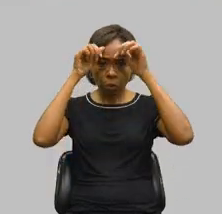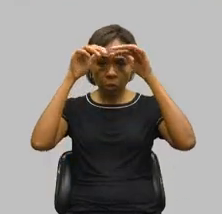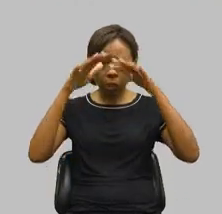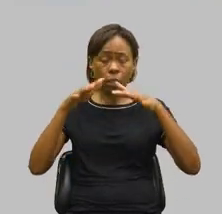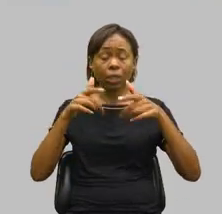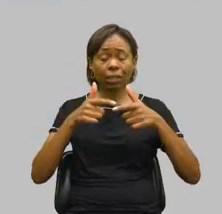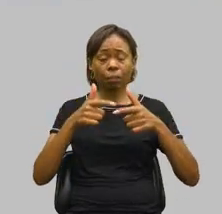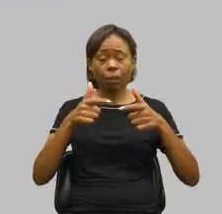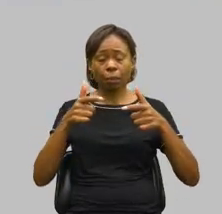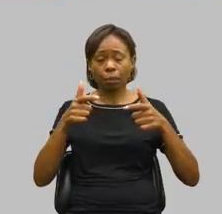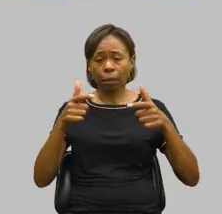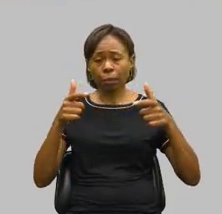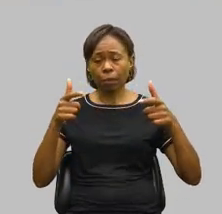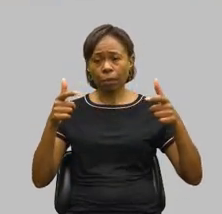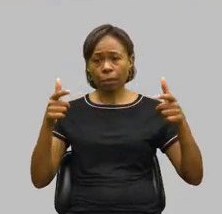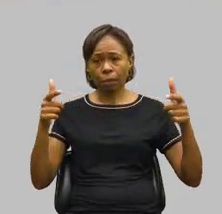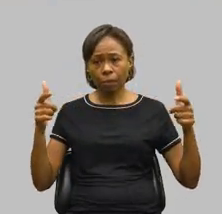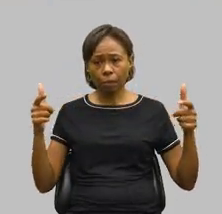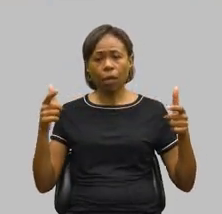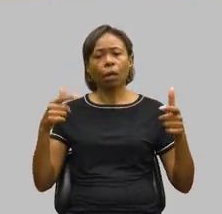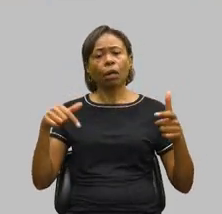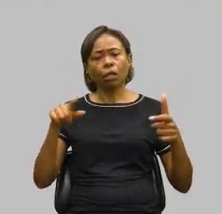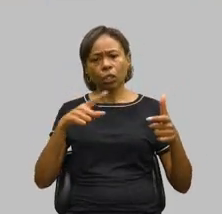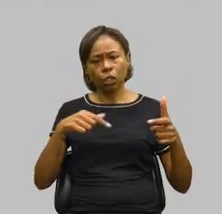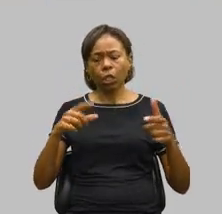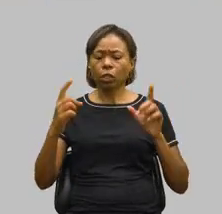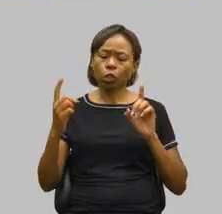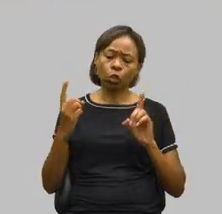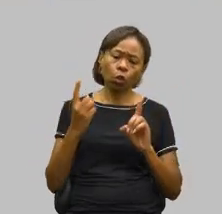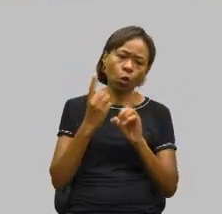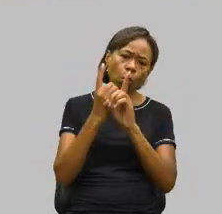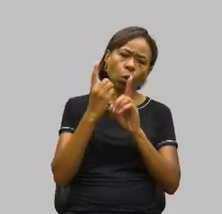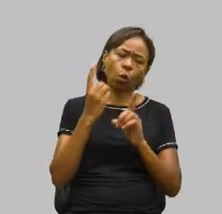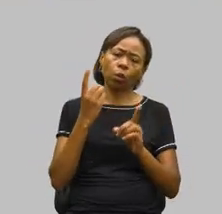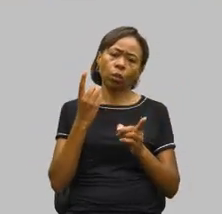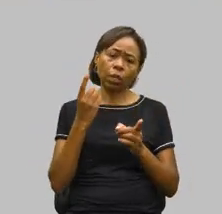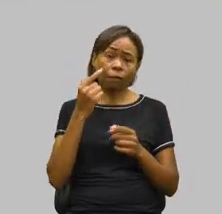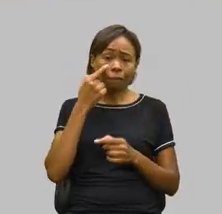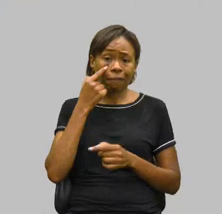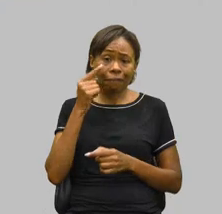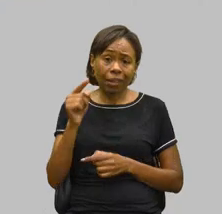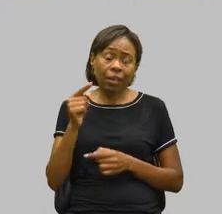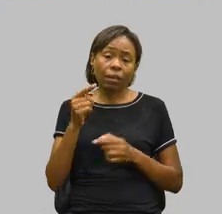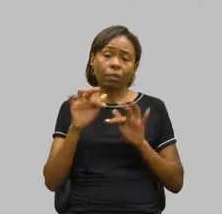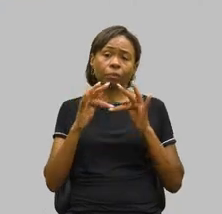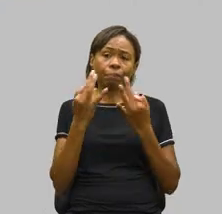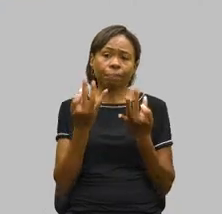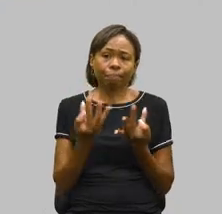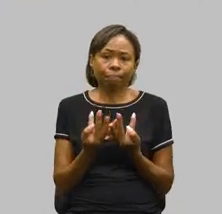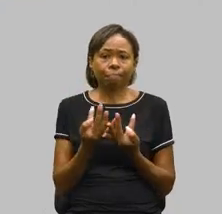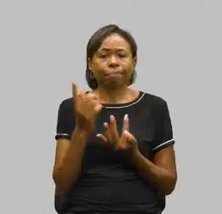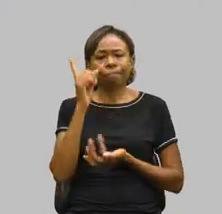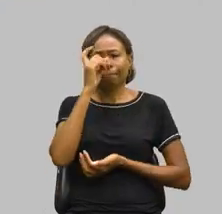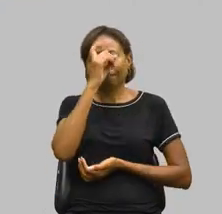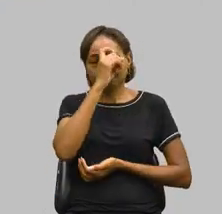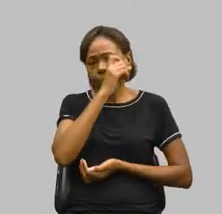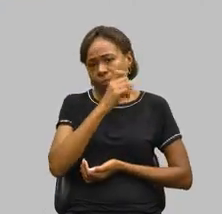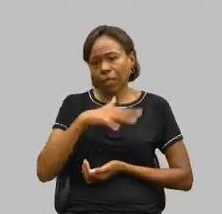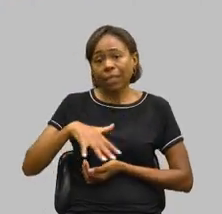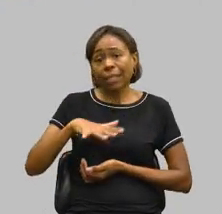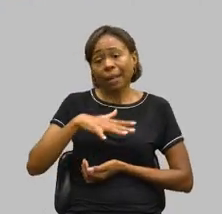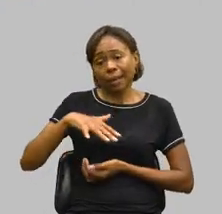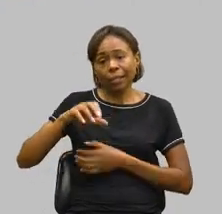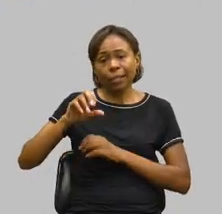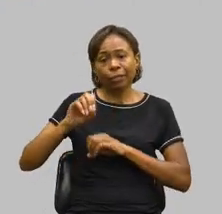cada vez mais a gente né encontra se depara eh inclusive com famílias em muitas dificuldades na área da Educação na